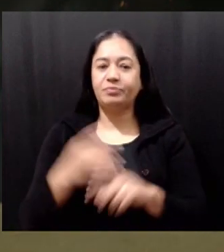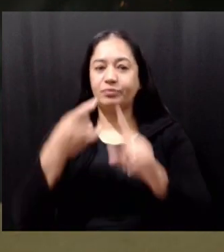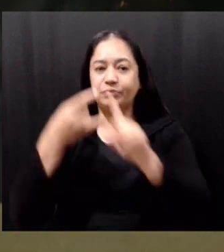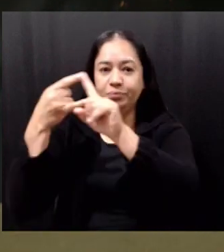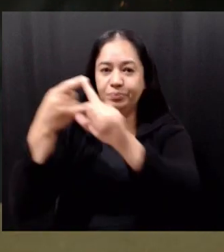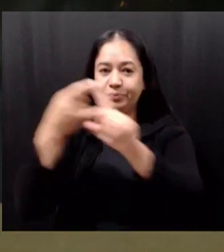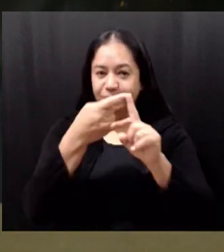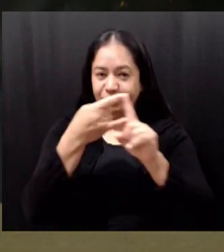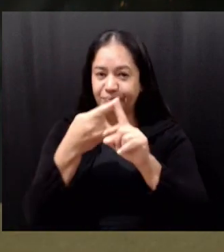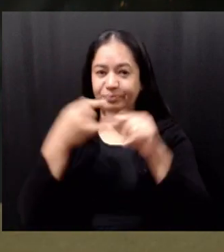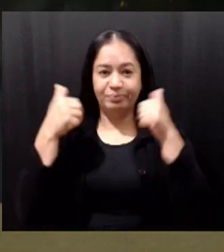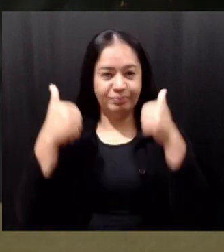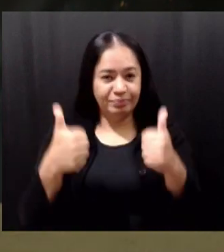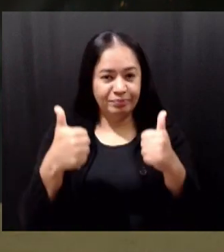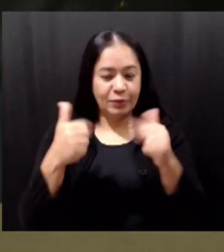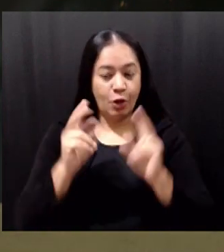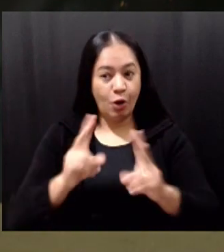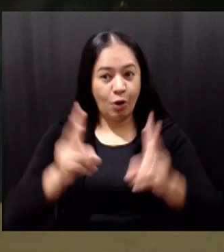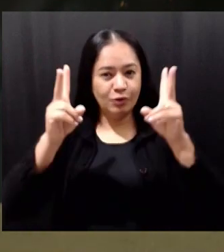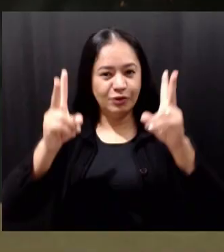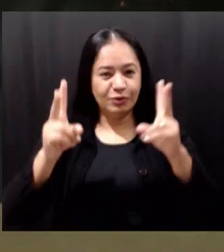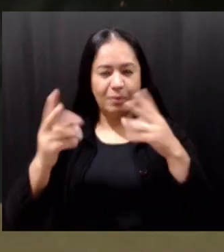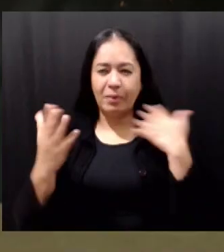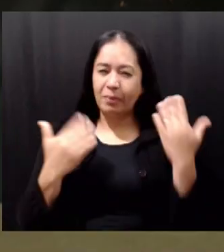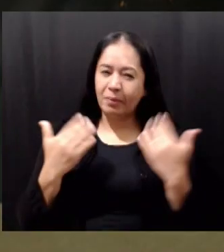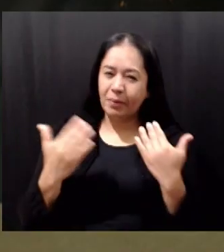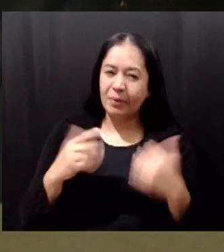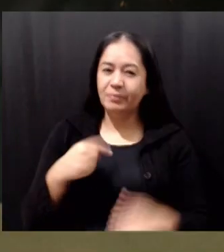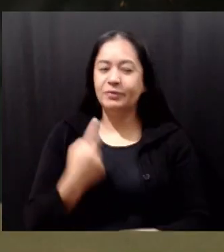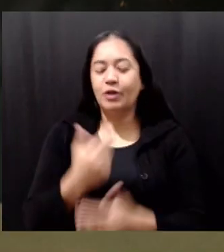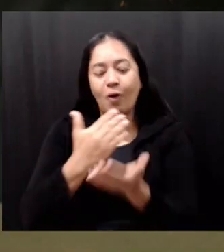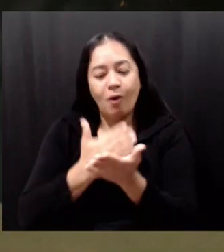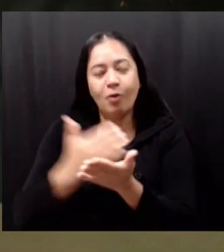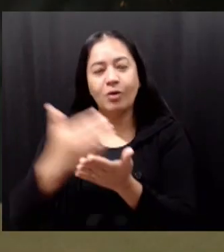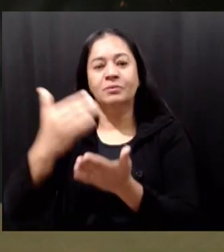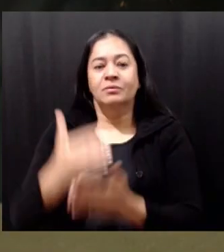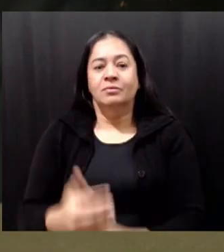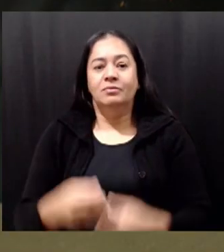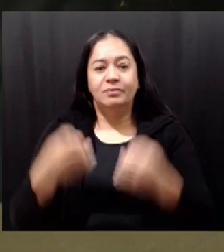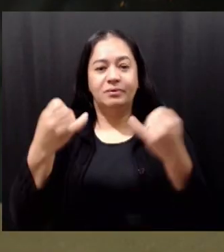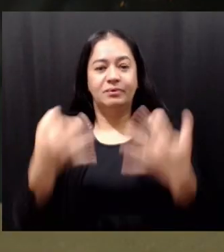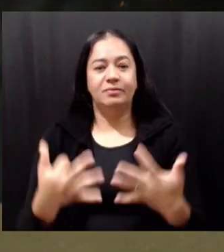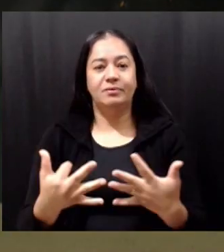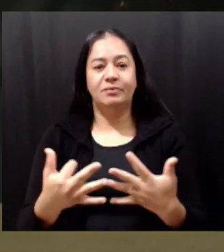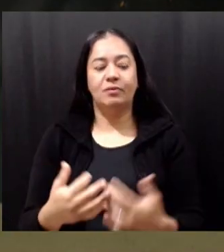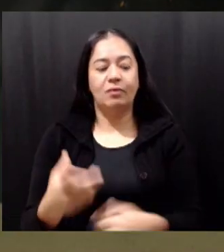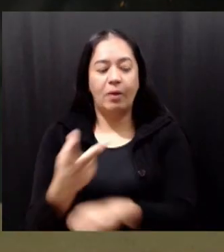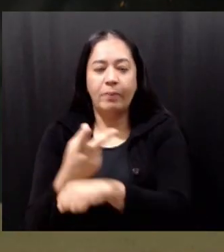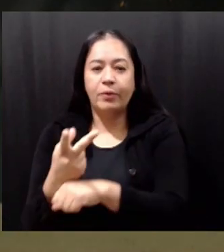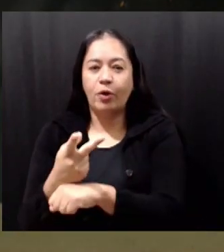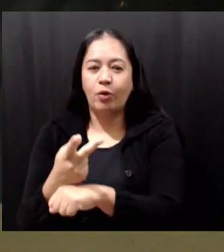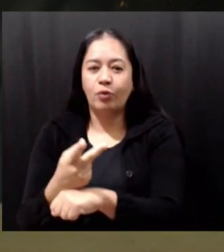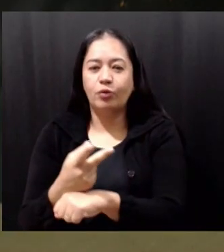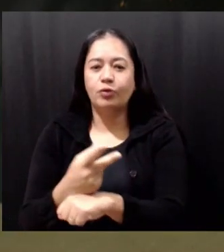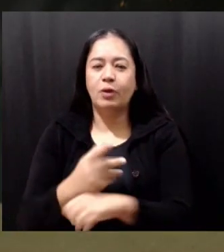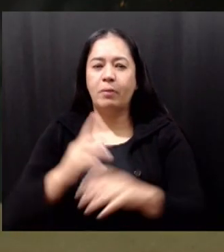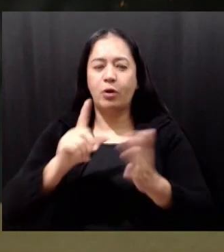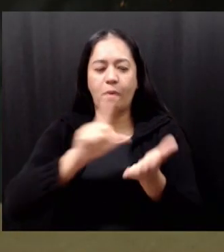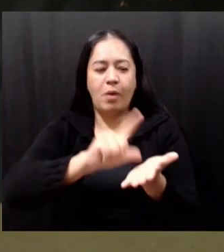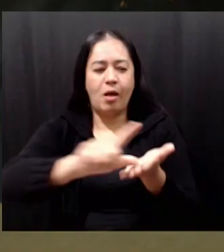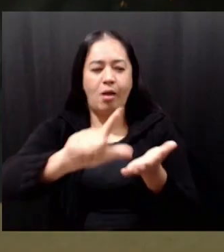fica conosco, tem muito bate-papo. A gente começa falando que a busca por um detox digital, ela vem ganhando força